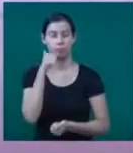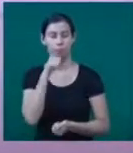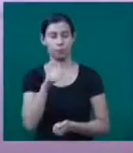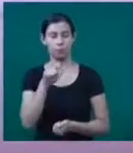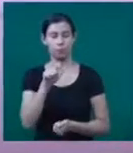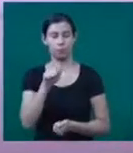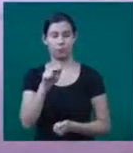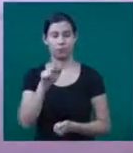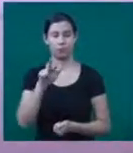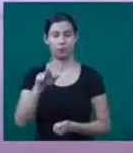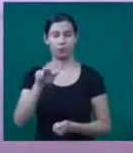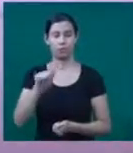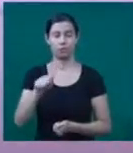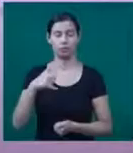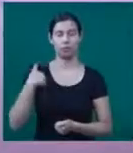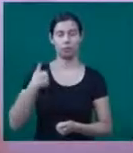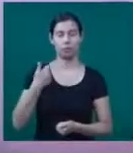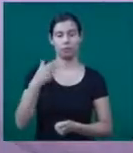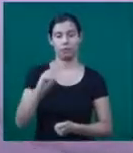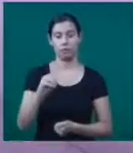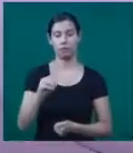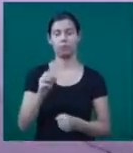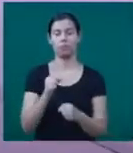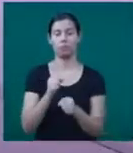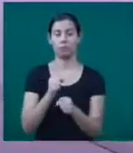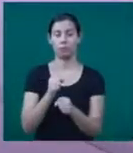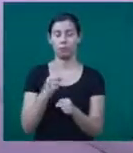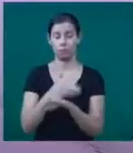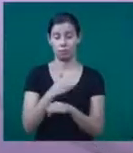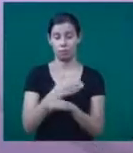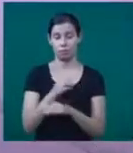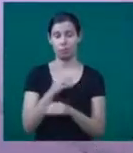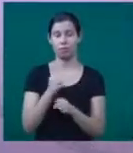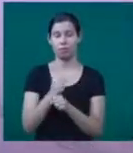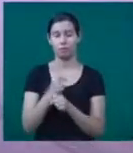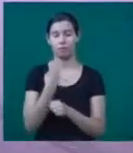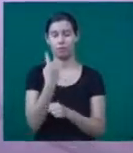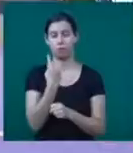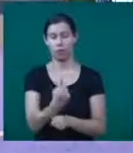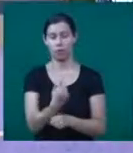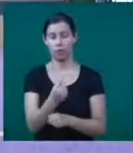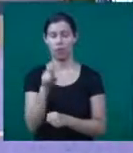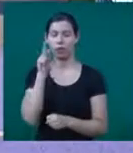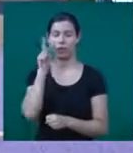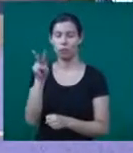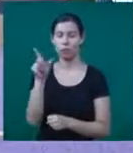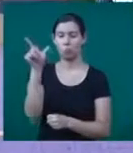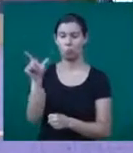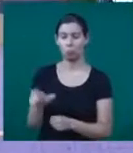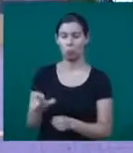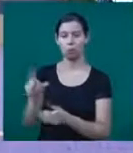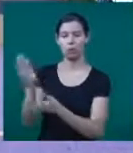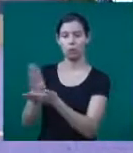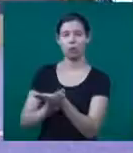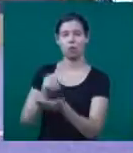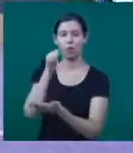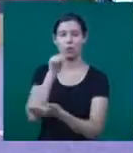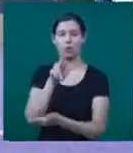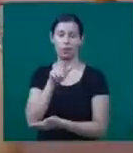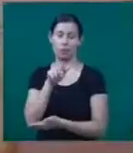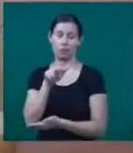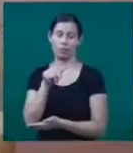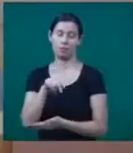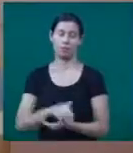na ginástica há um ano. Foi vendo a irmã mais velha que ela se inspirou para começar. Aline é o exemplo para a pequena